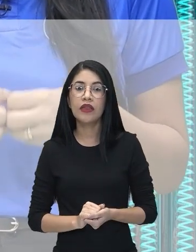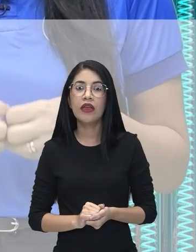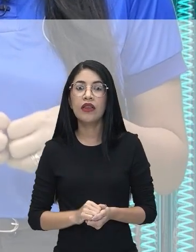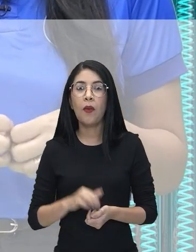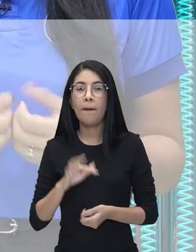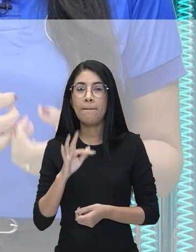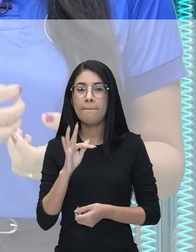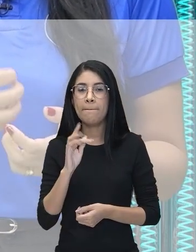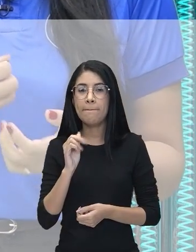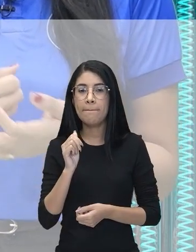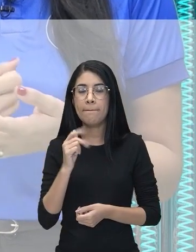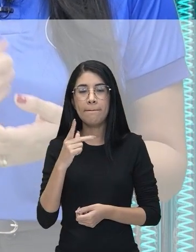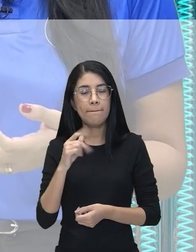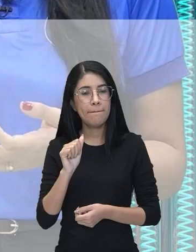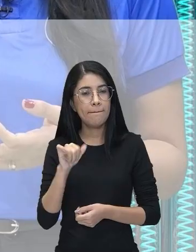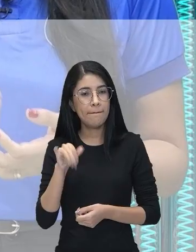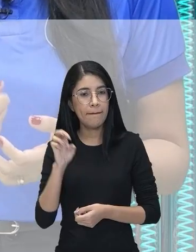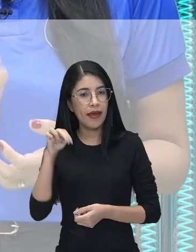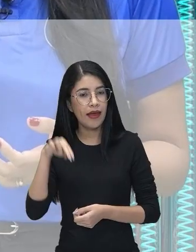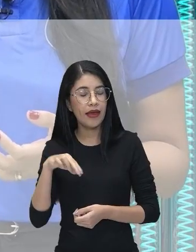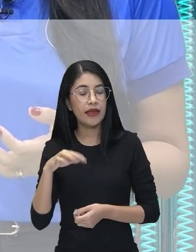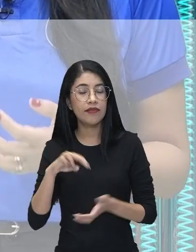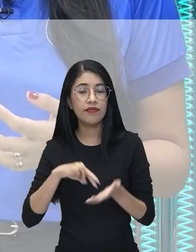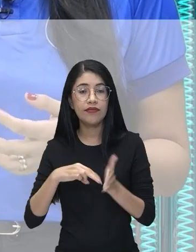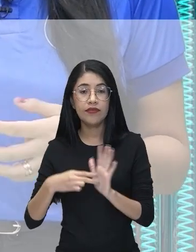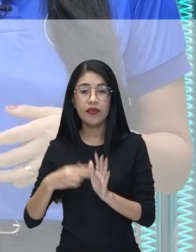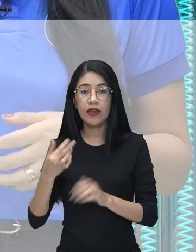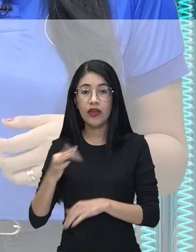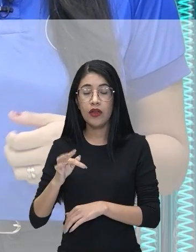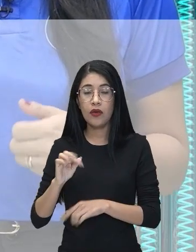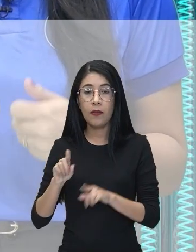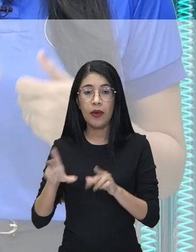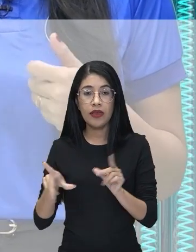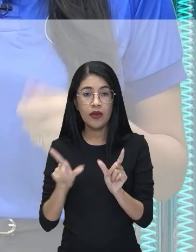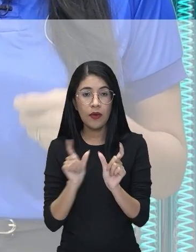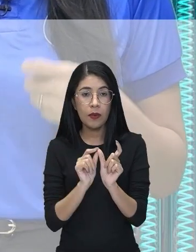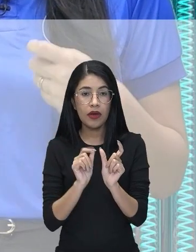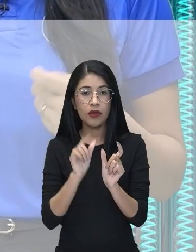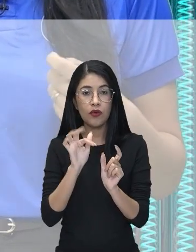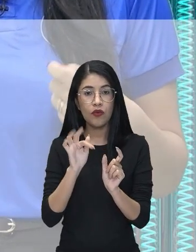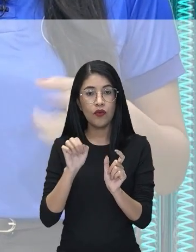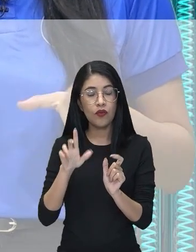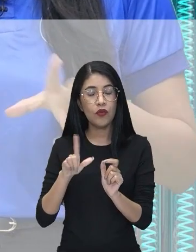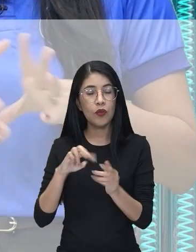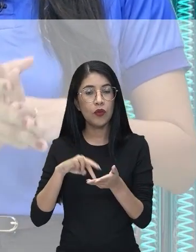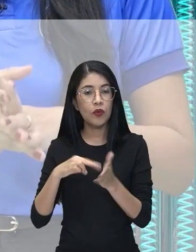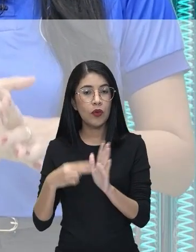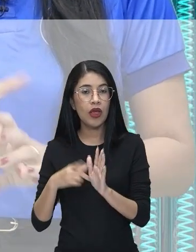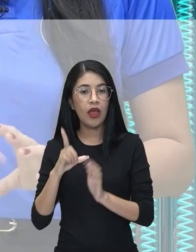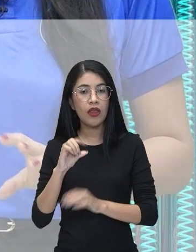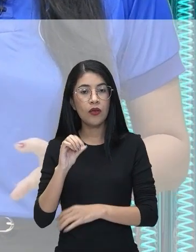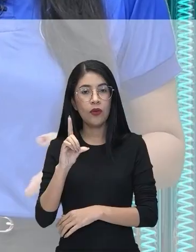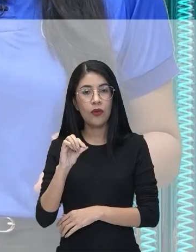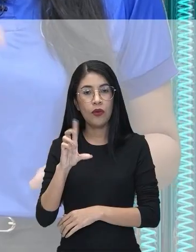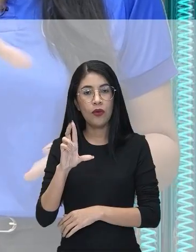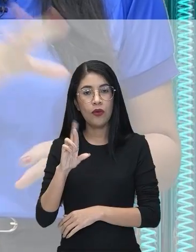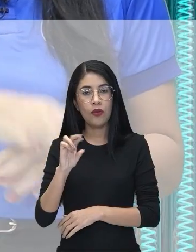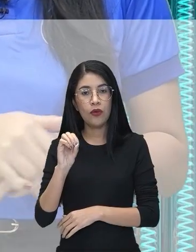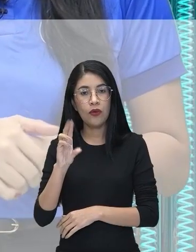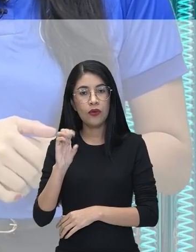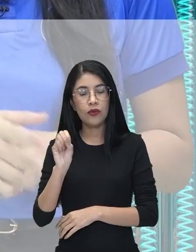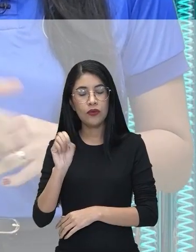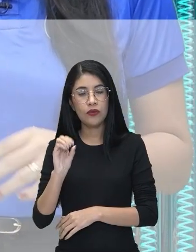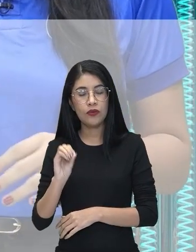dor, mas quando eu acrescento full, painful, fica doloroso. Estão percebendo que quando eu acrescento